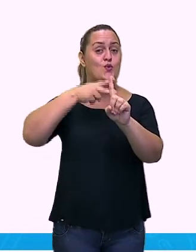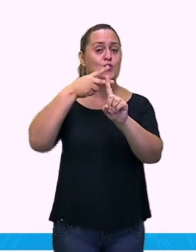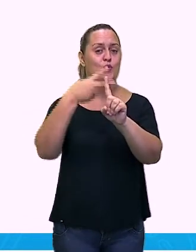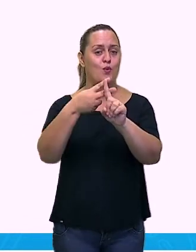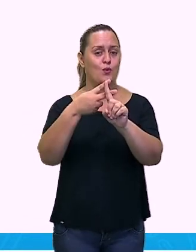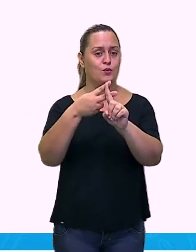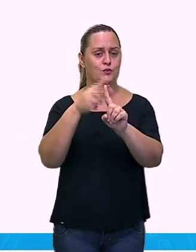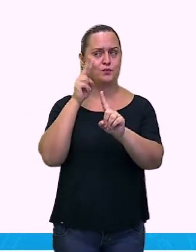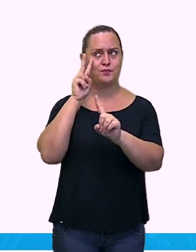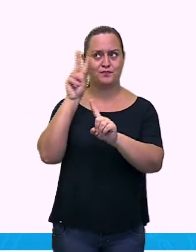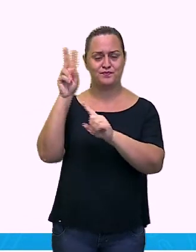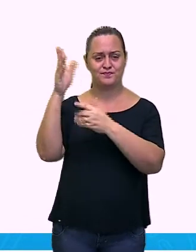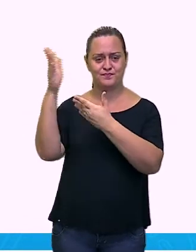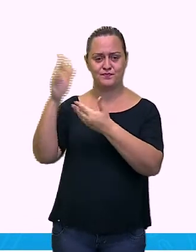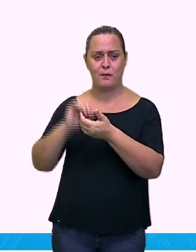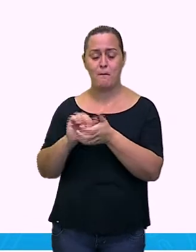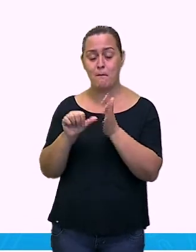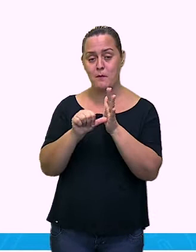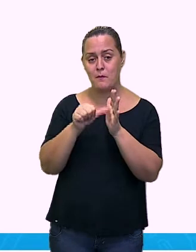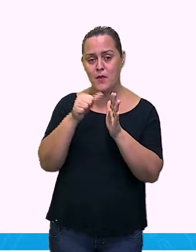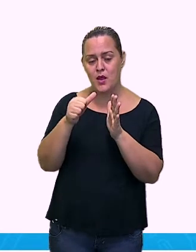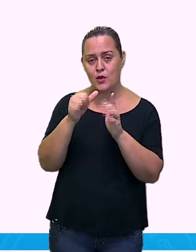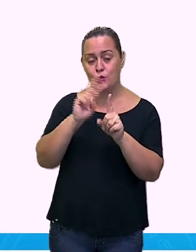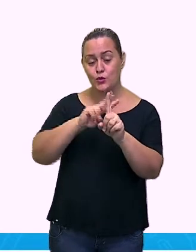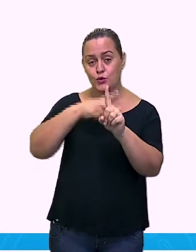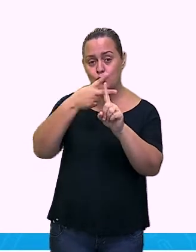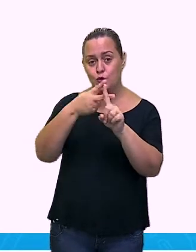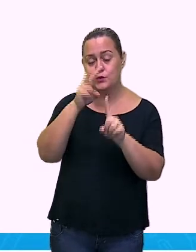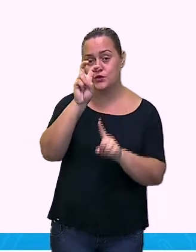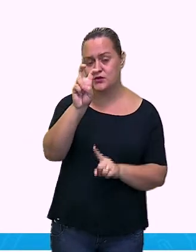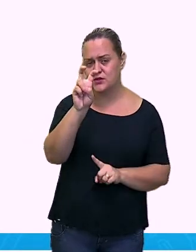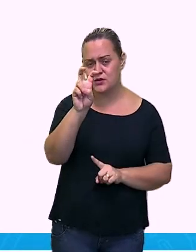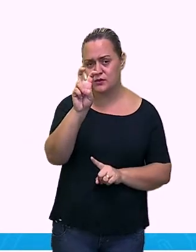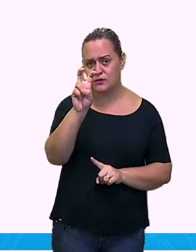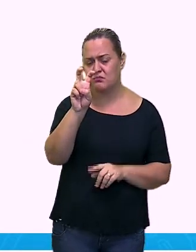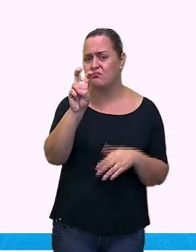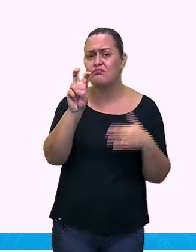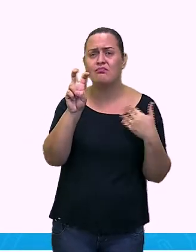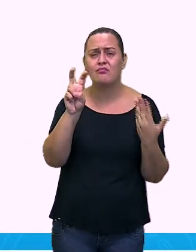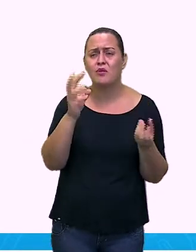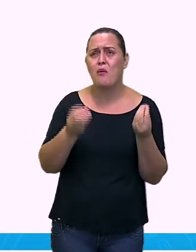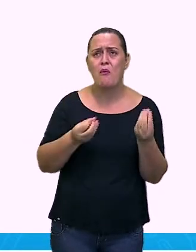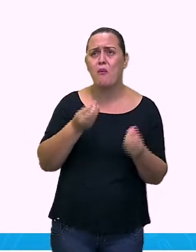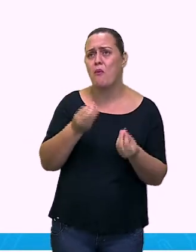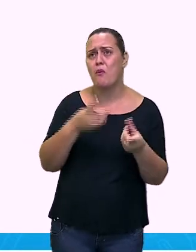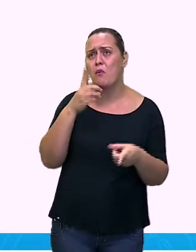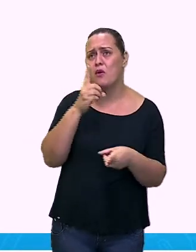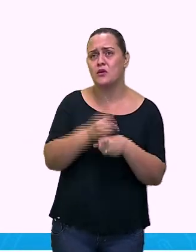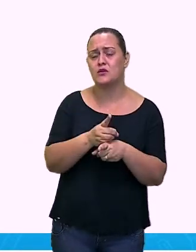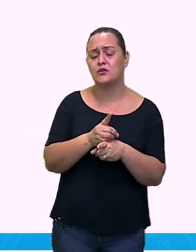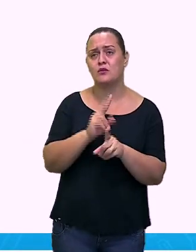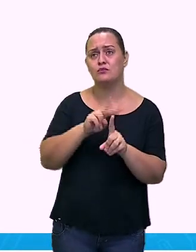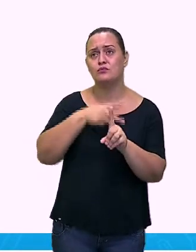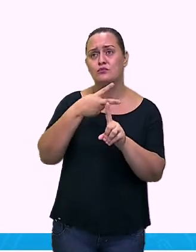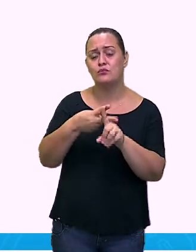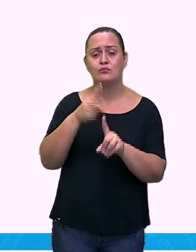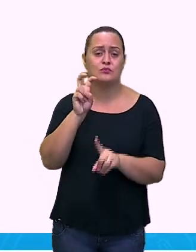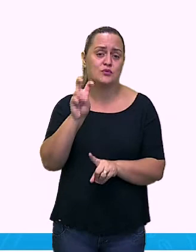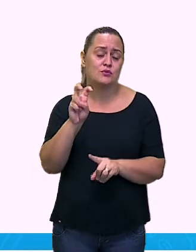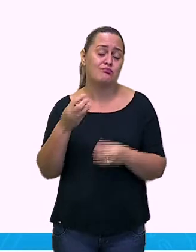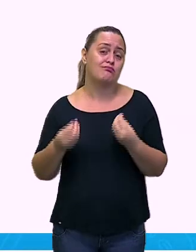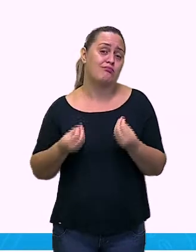gente vai fazer aqui o primeiro o dobro de 5 São professora como é que eu vou fazer isso